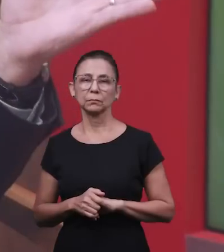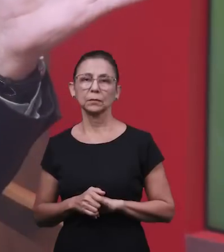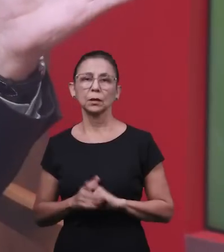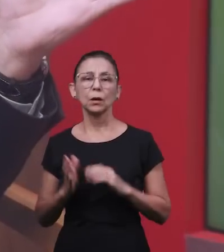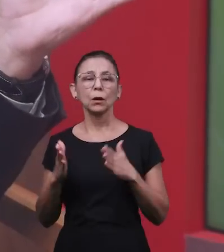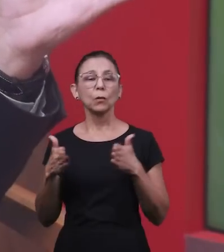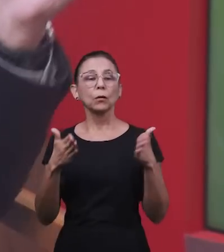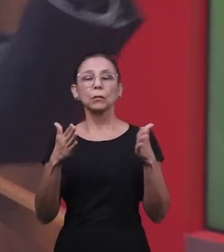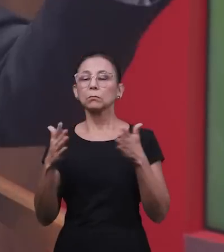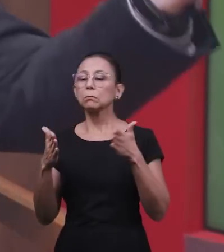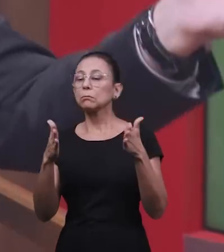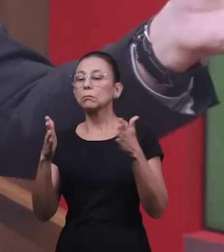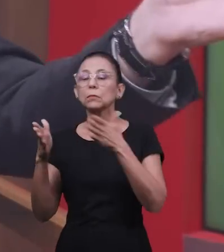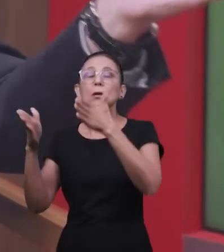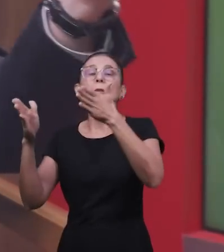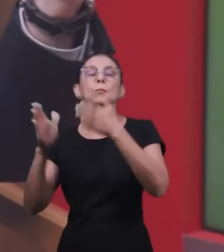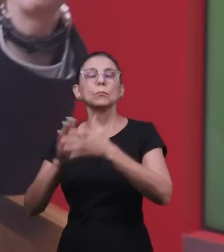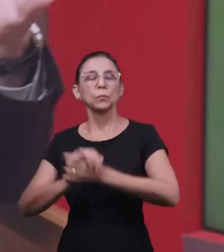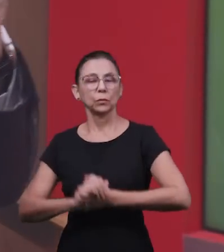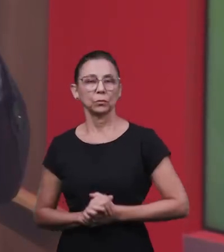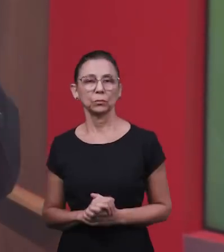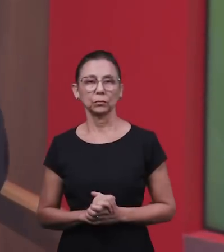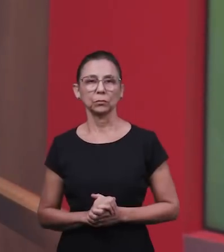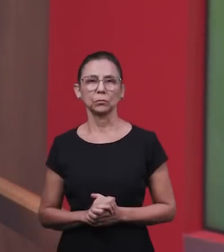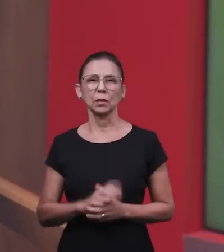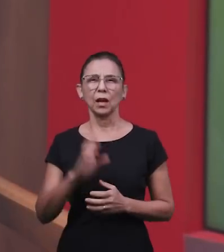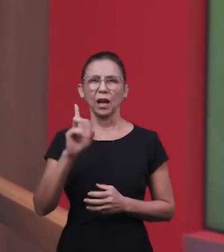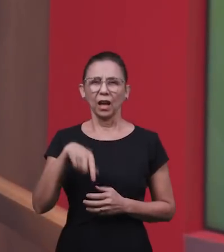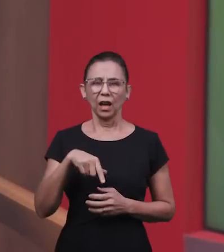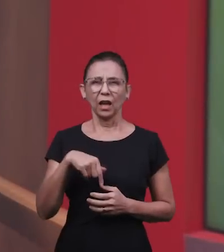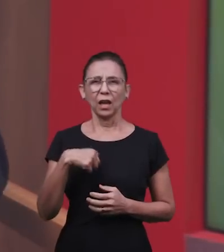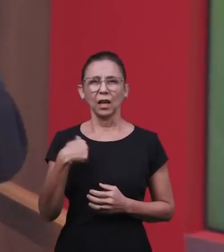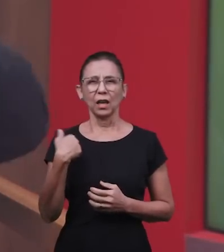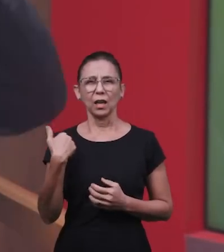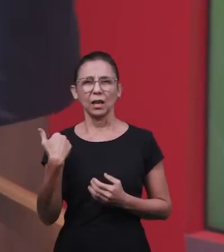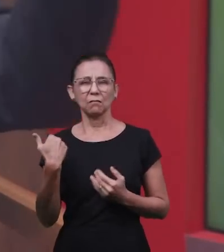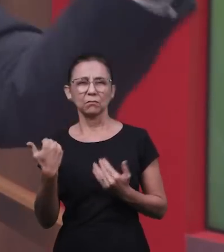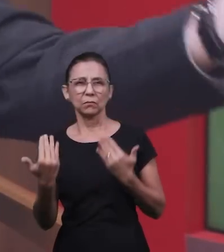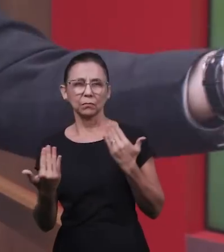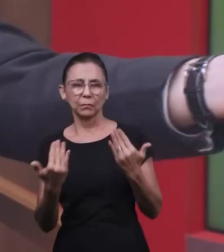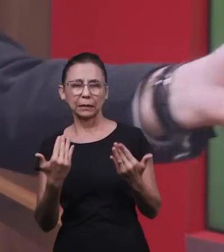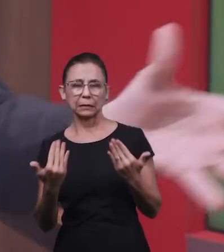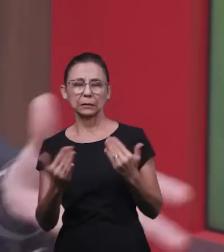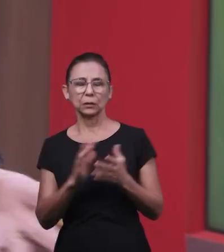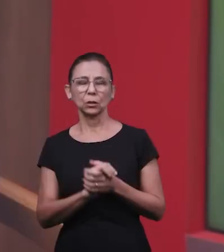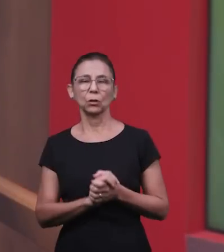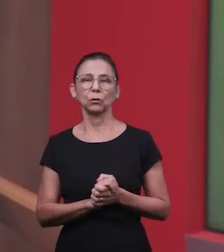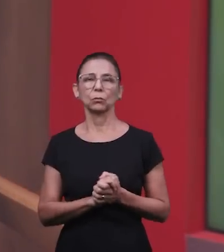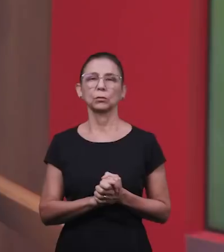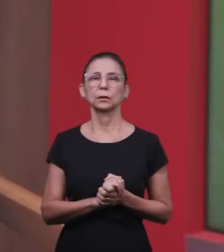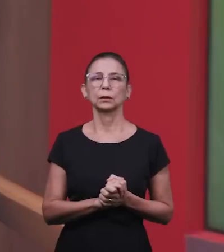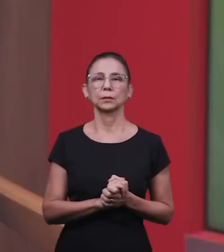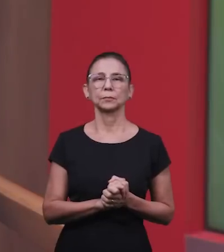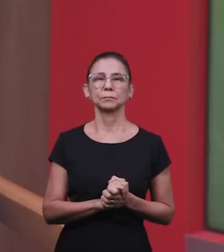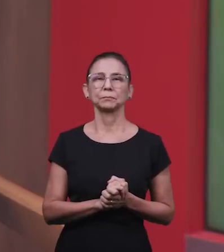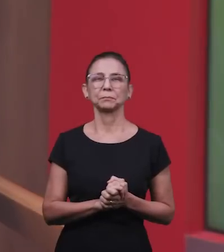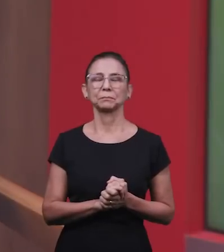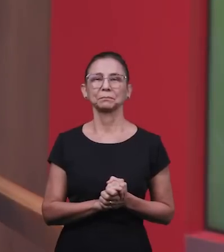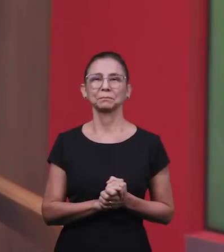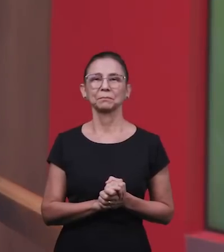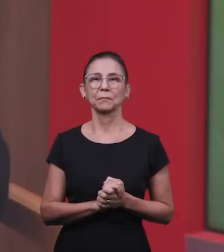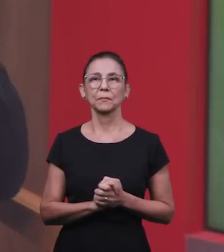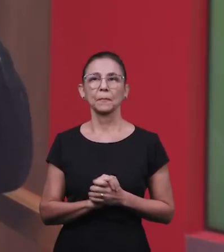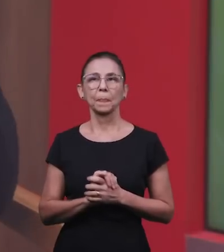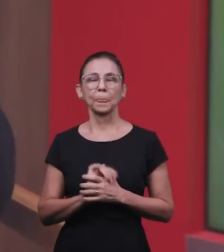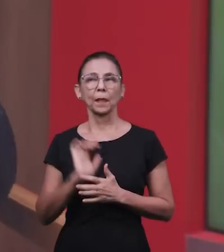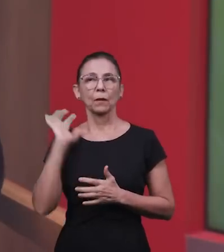é um rumo do mundo, não é um rumo da filosofia, do achismo, da religiosidade,